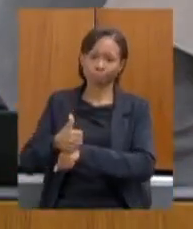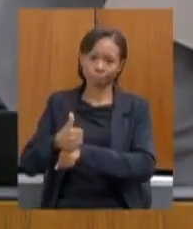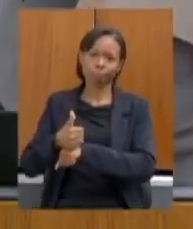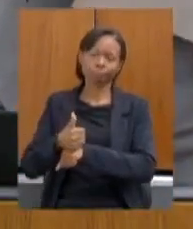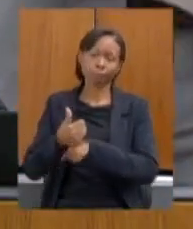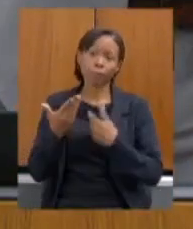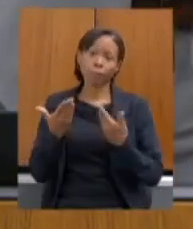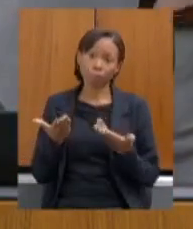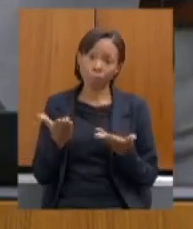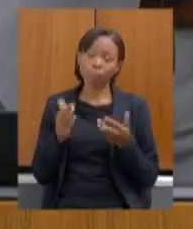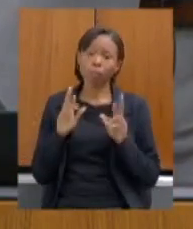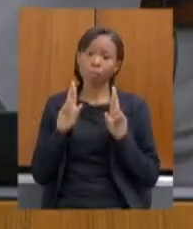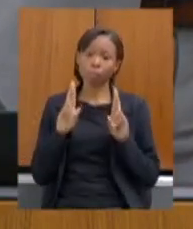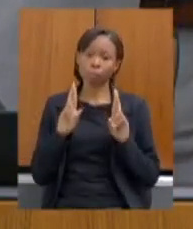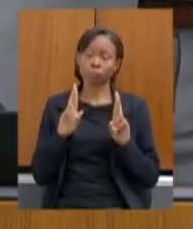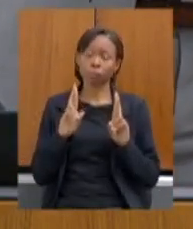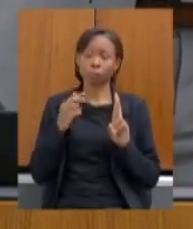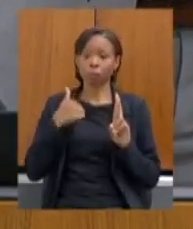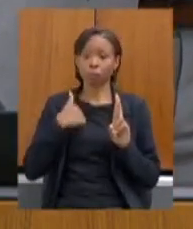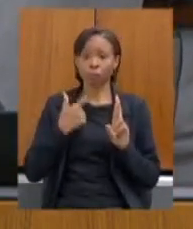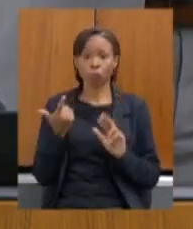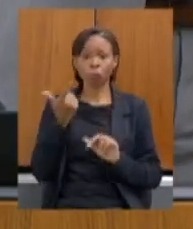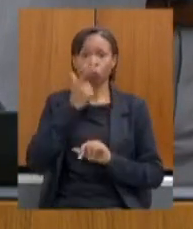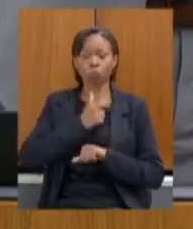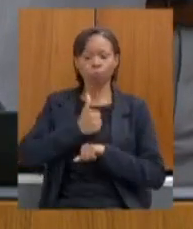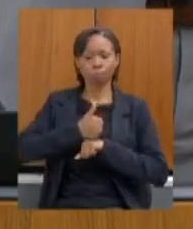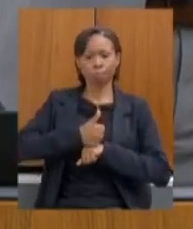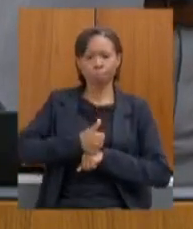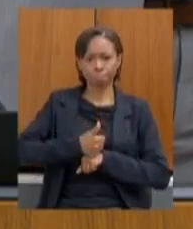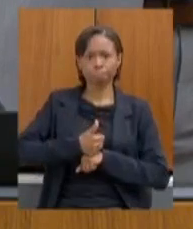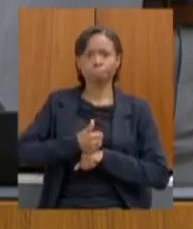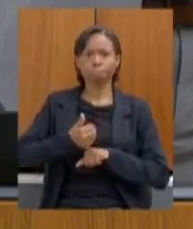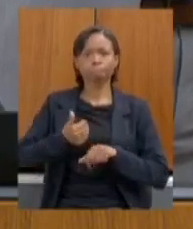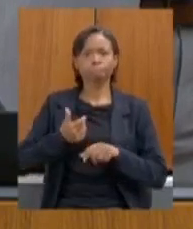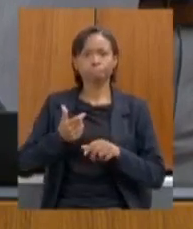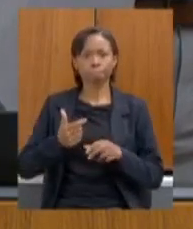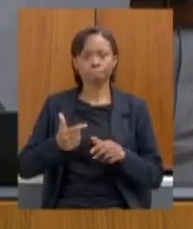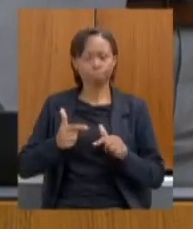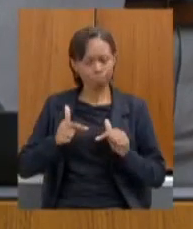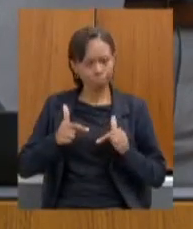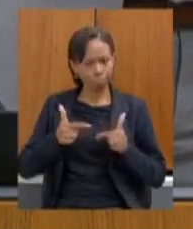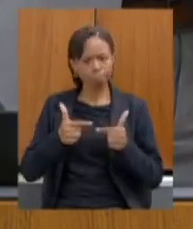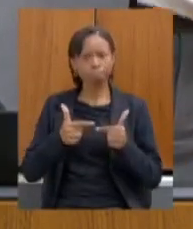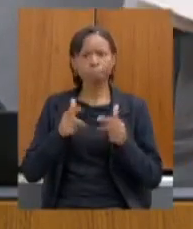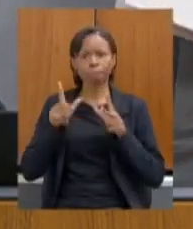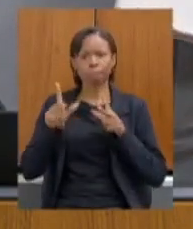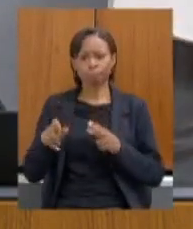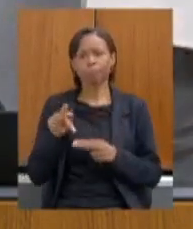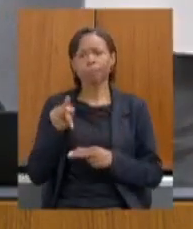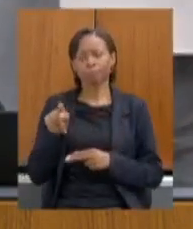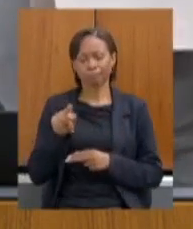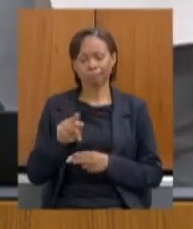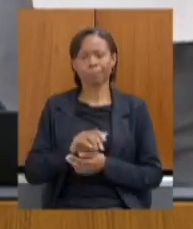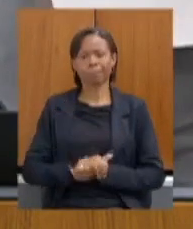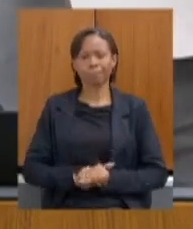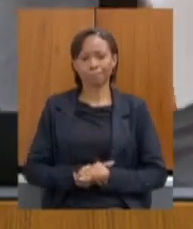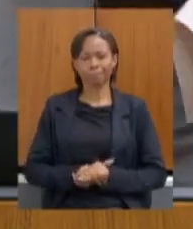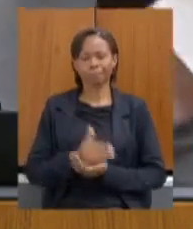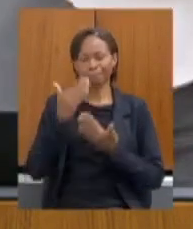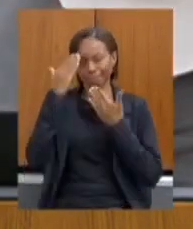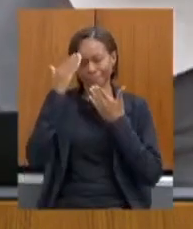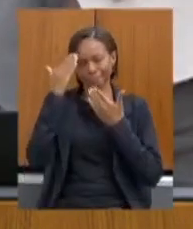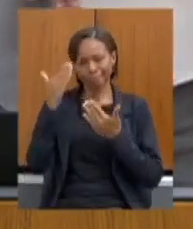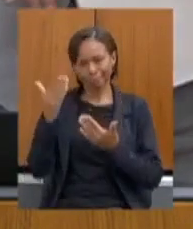E espero cumprir esse papel tão bem quanto eu sei que V. Exª o faria se aqui estivesse. Muito